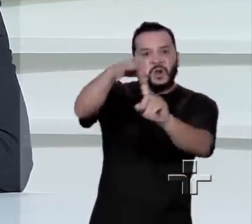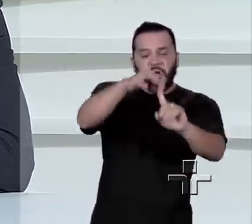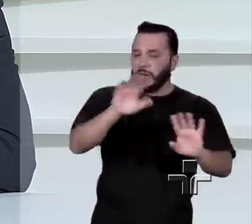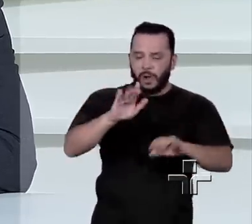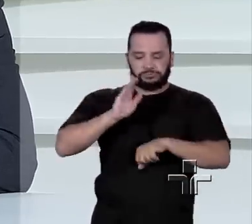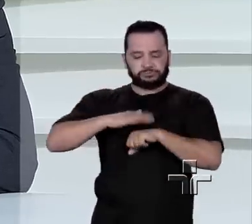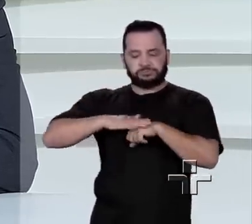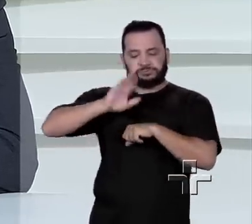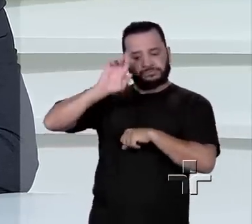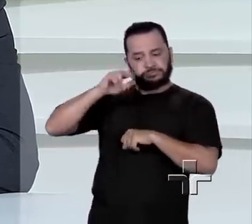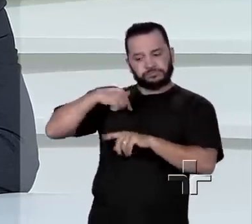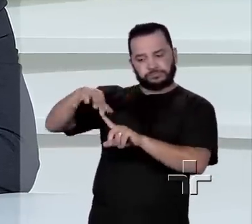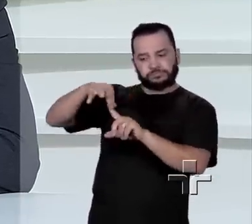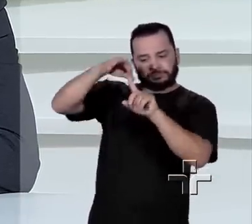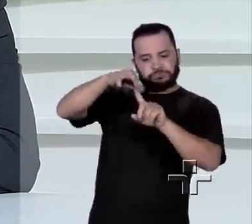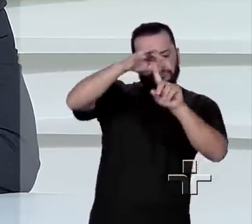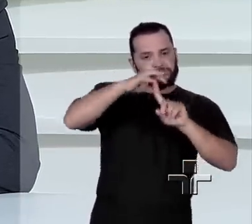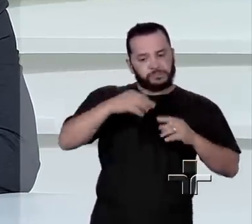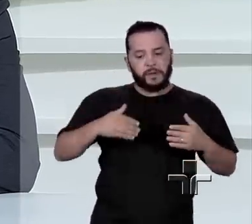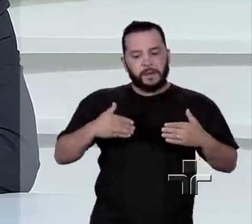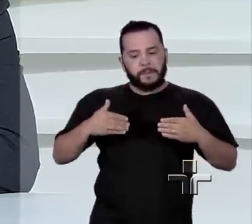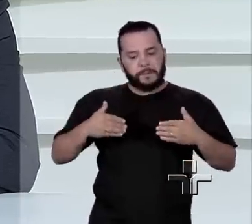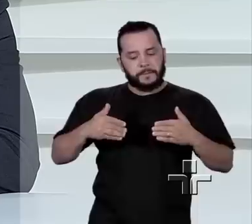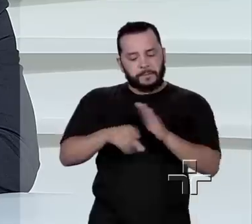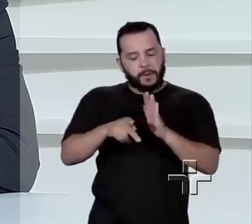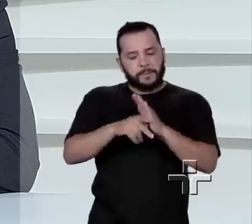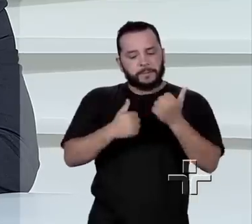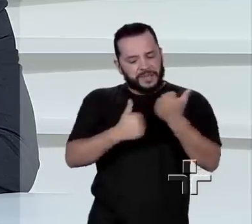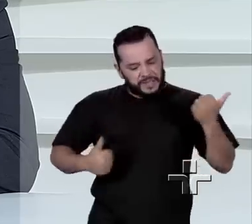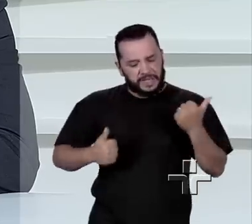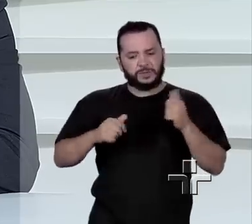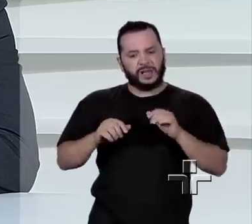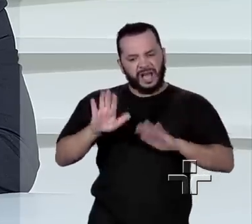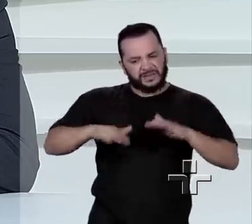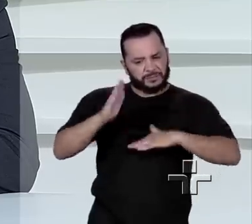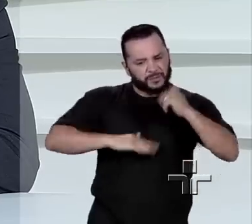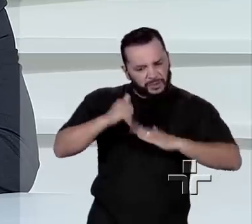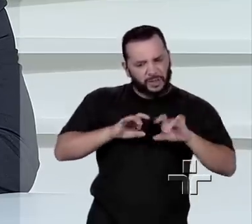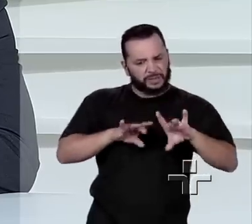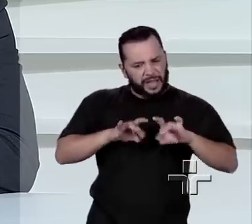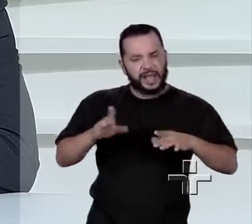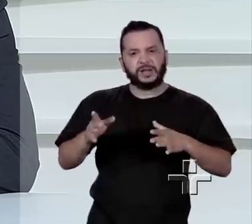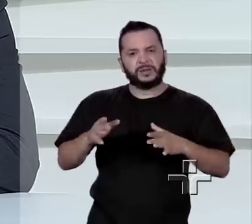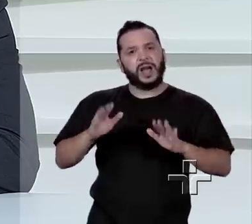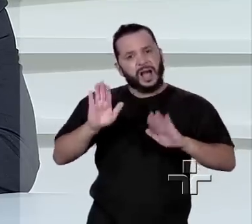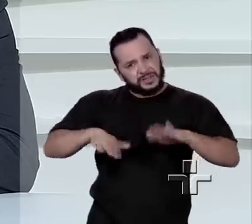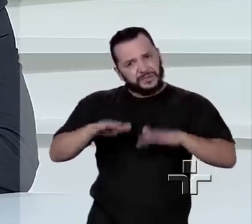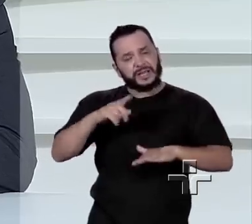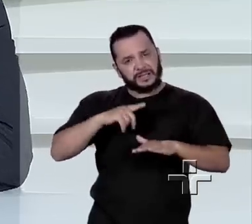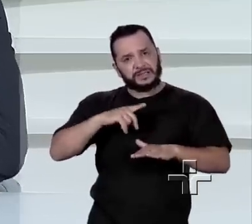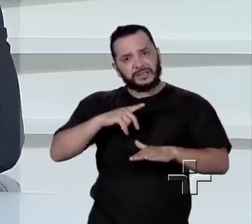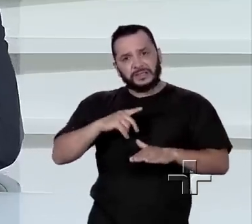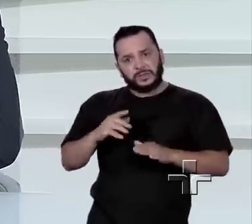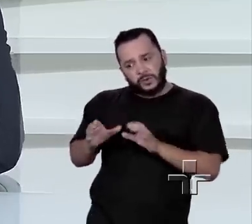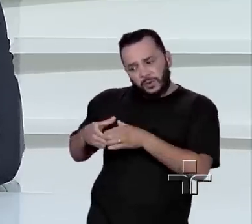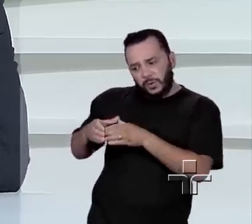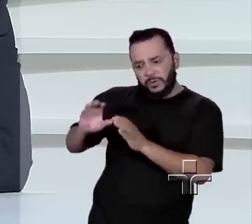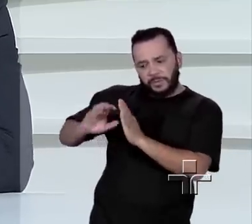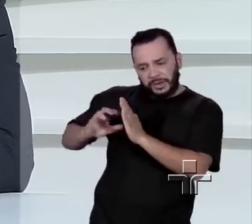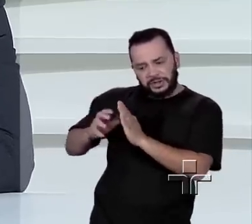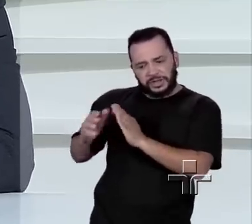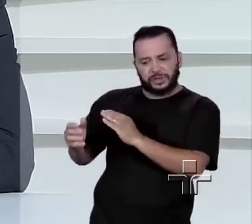de ministros, alguns técnicos, outros até integrantes de partidos, mas sem o aval da direção. Como é que o senhor acha